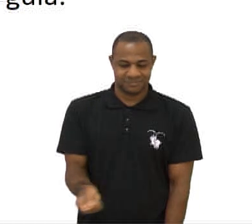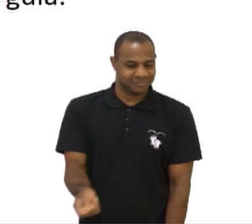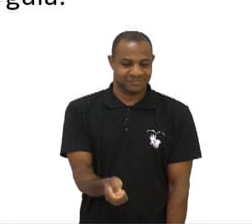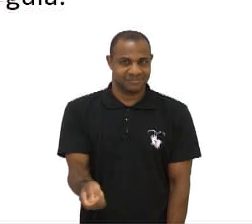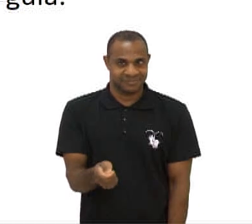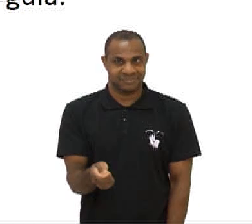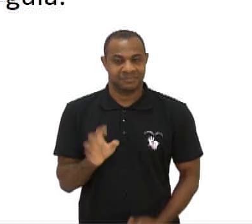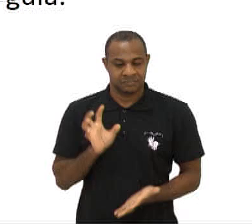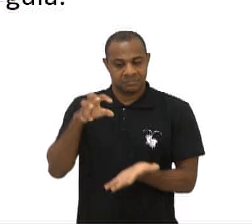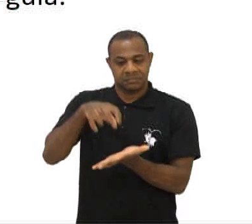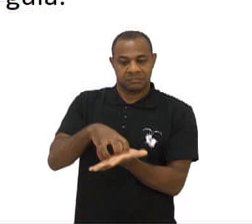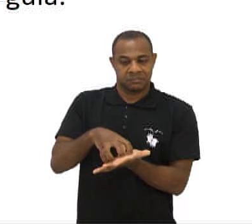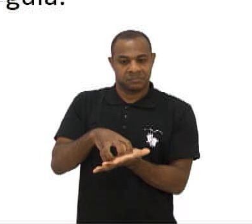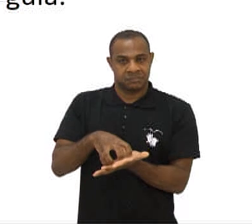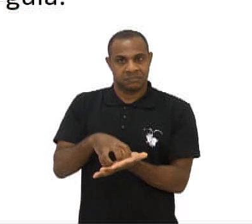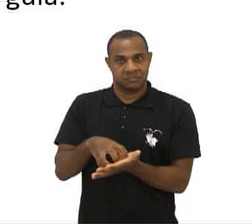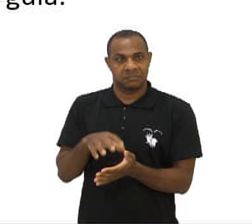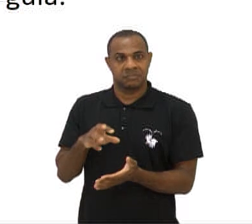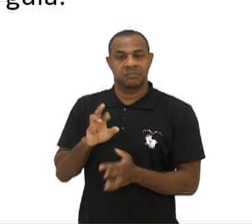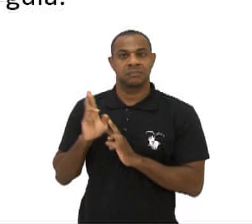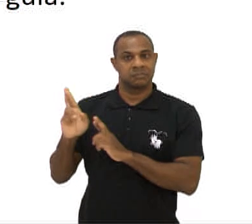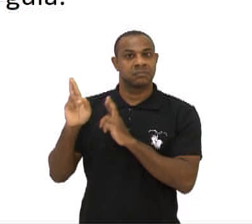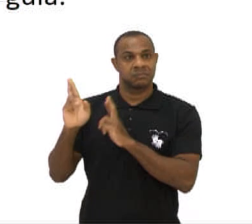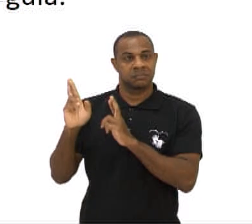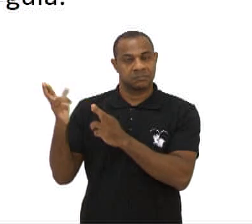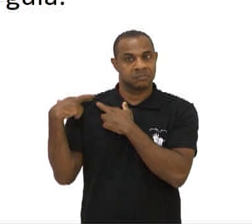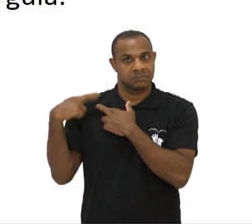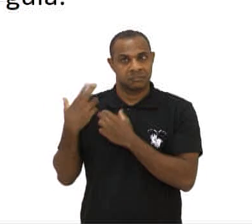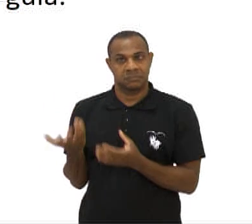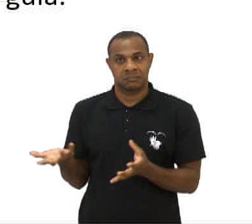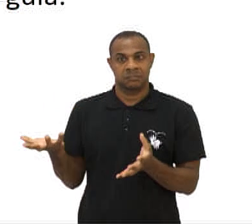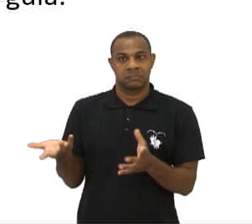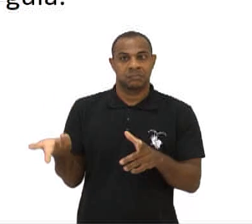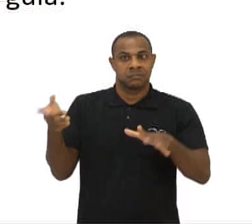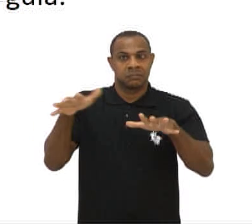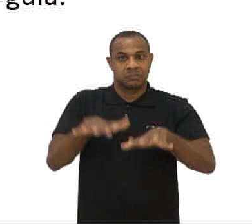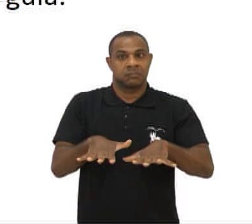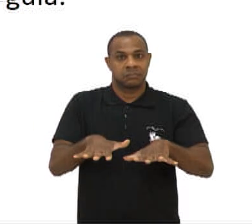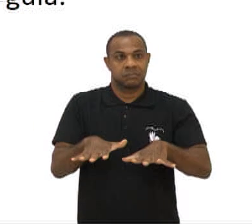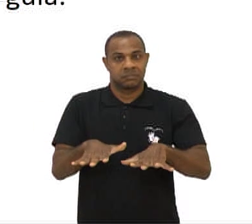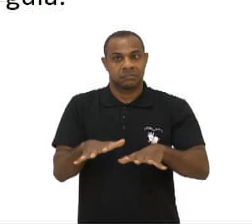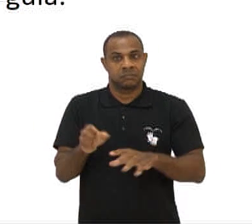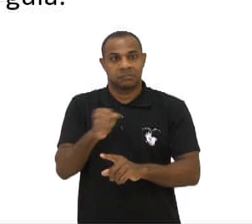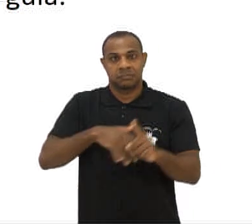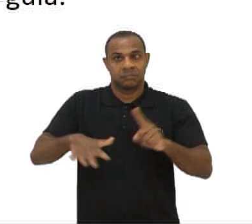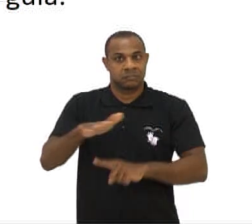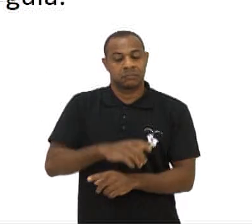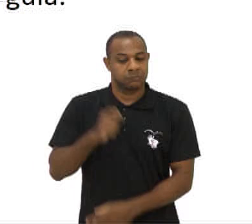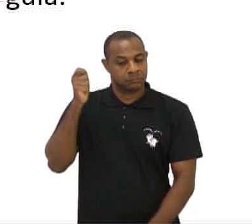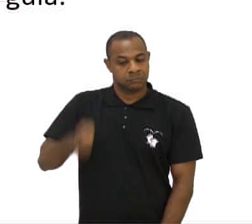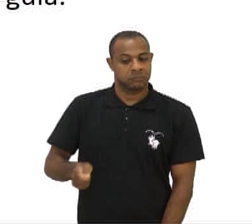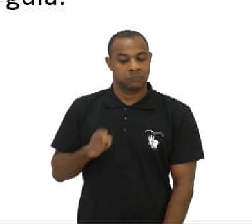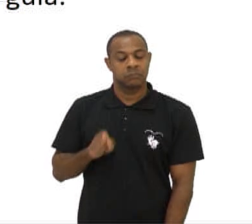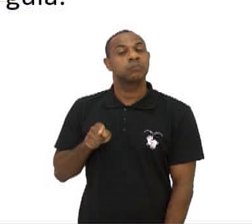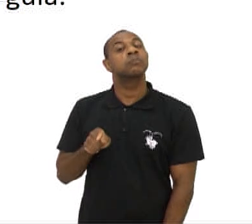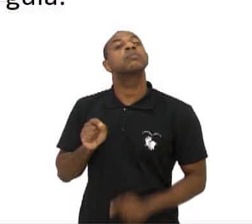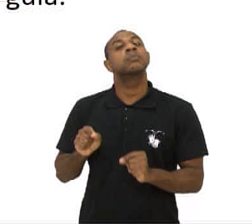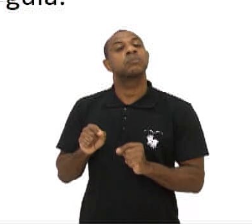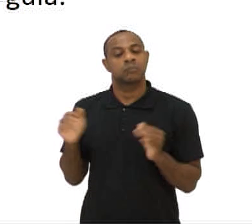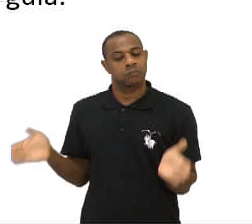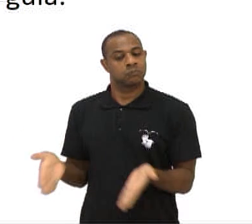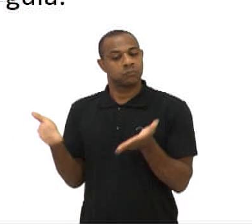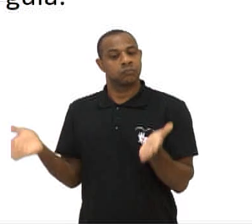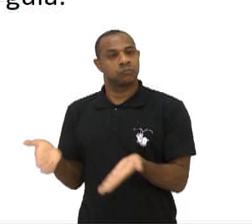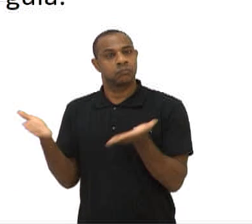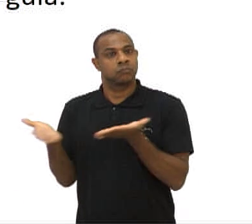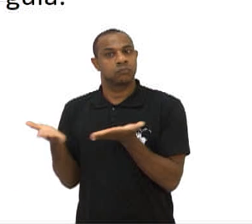oferecidos pelo Instituto de Responsabilidade e Inclusão Social, dão autonomia e elevam a autoestima